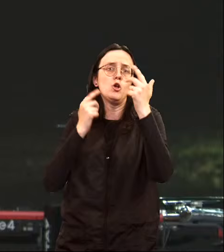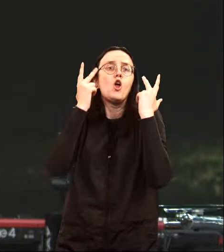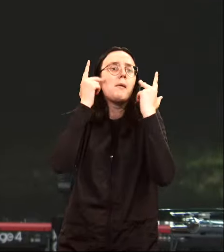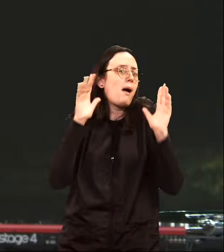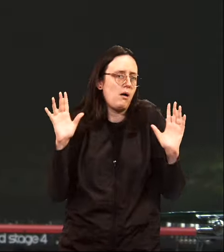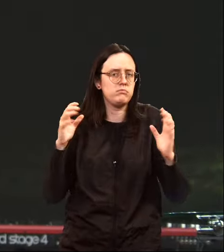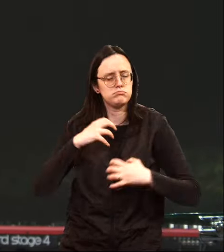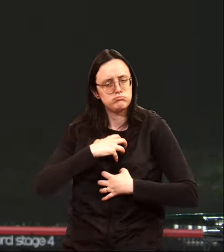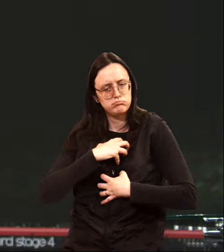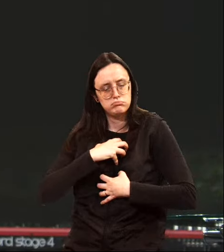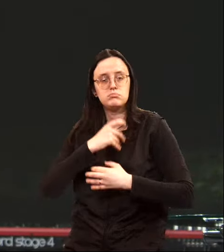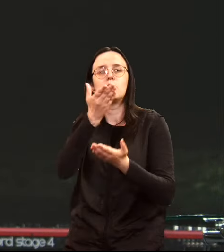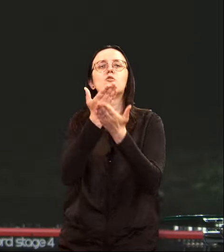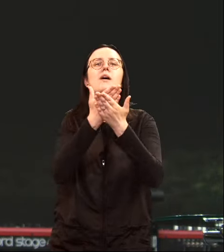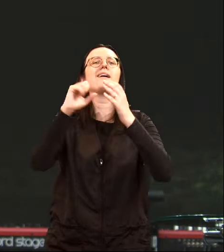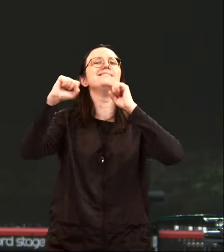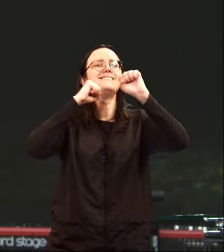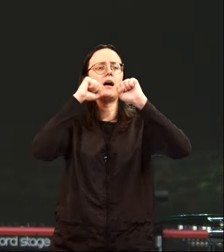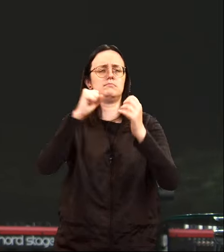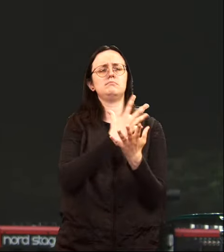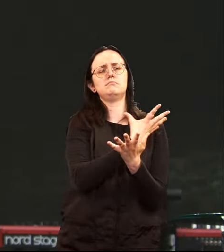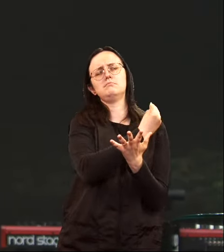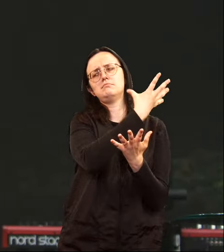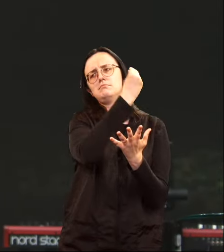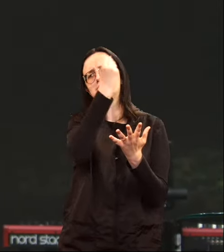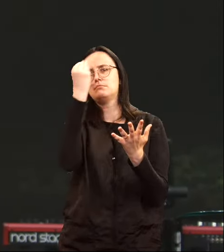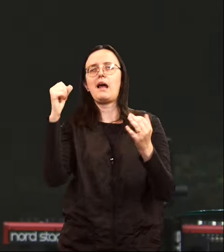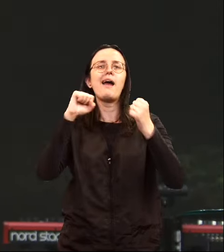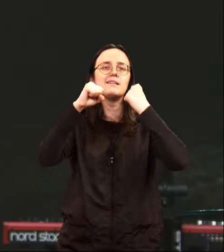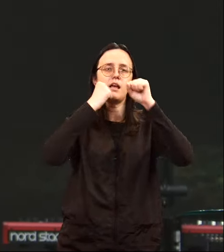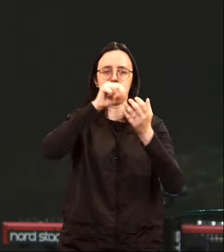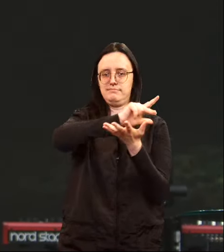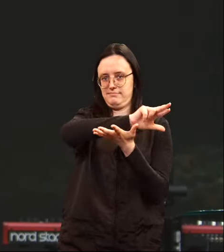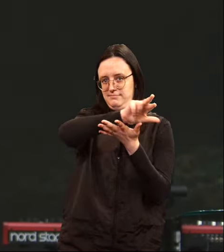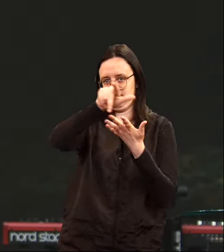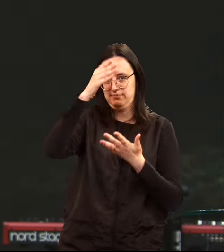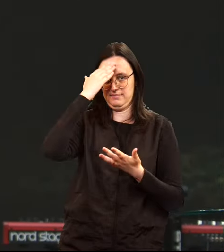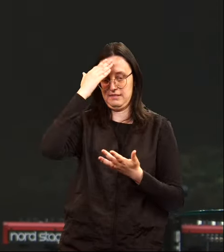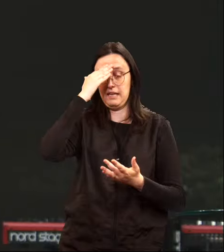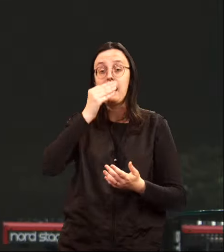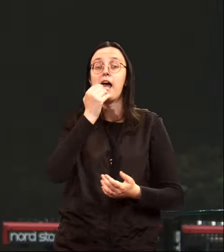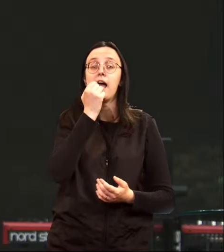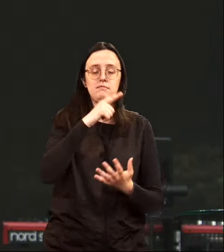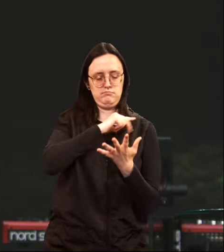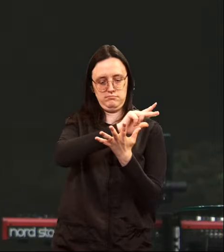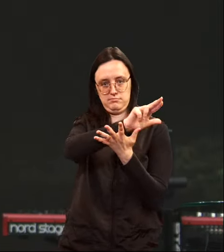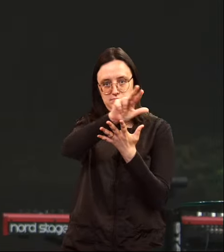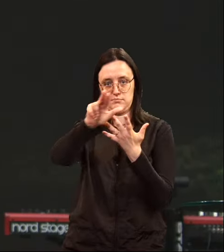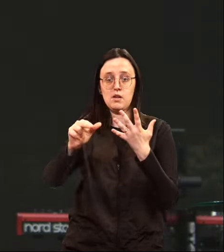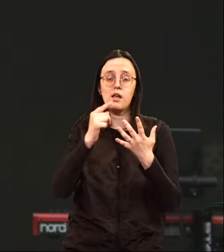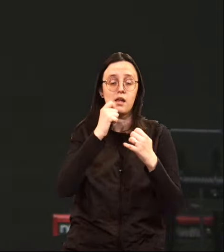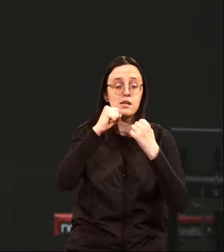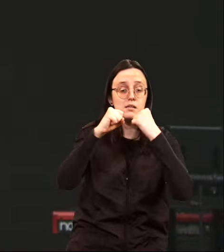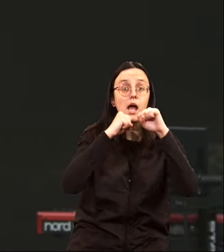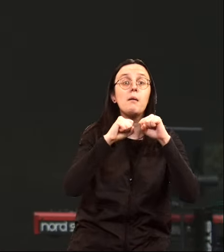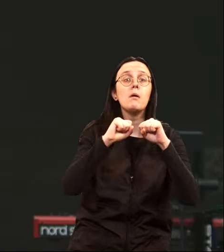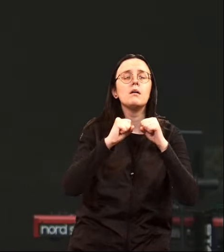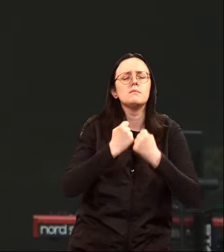estudar os salmos, existem vários tipos de salmos. Um dos tipos de salmos são os salmos